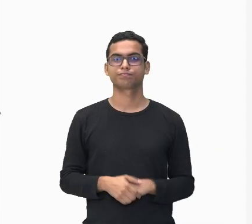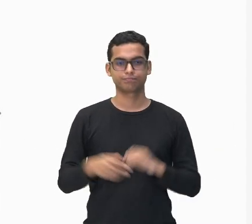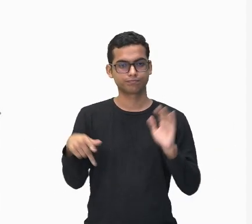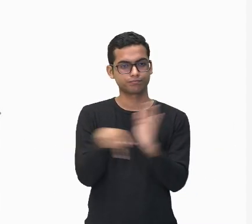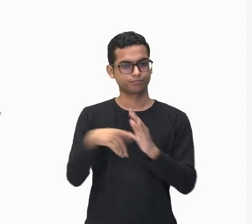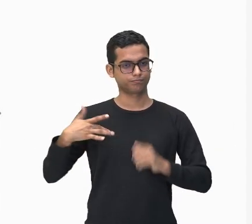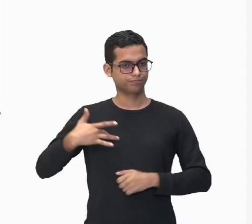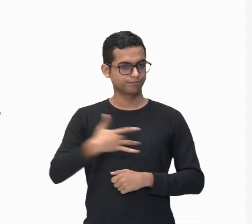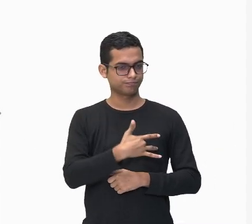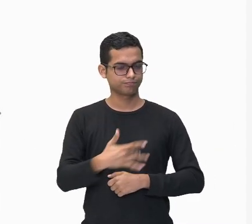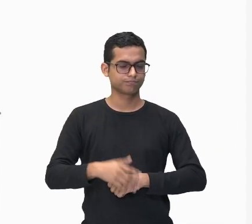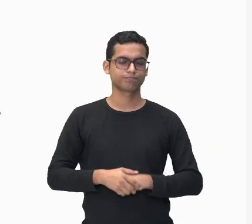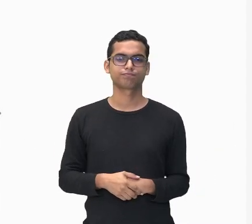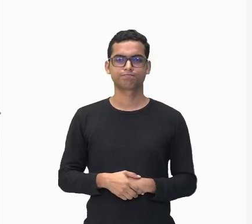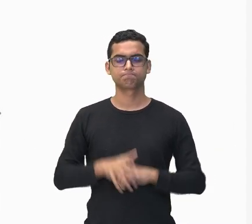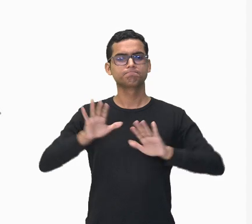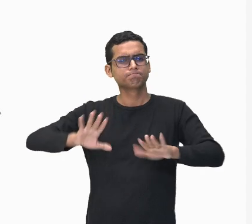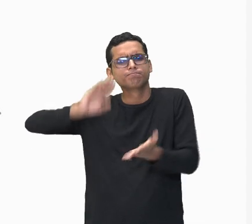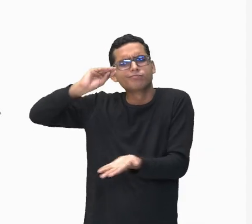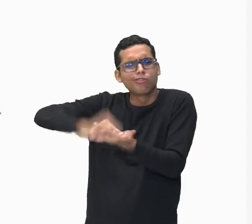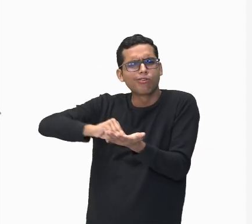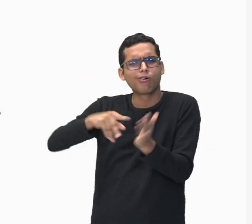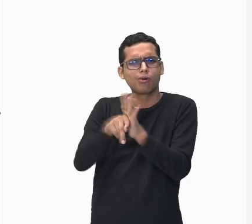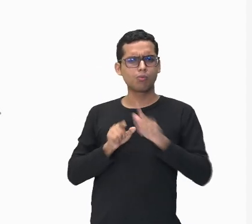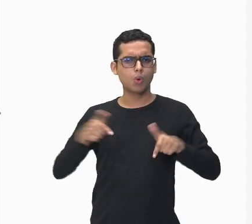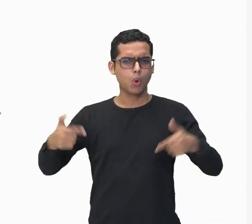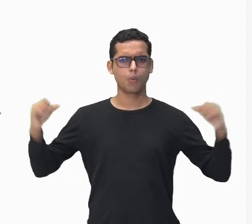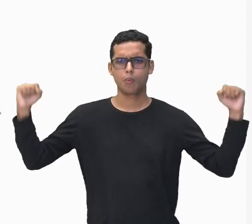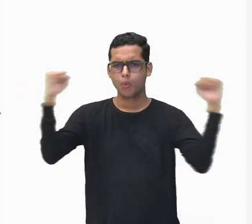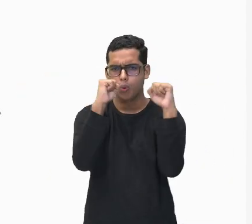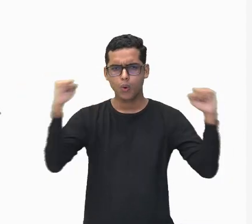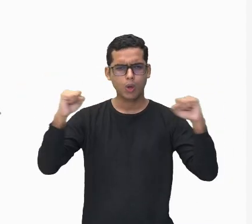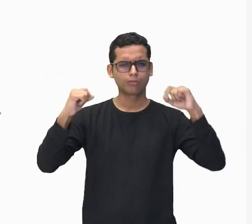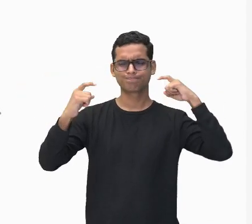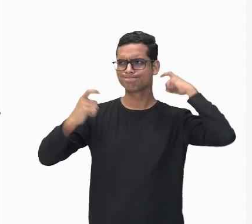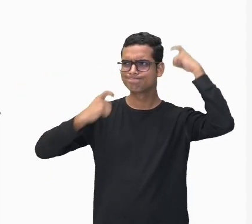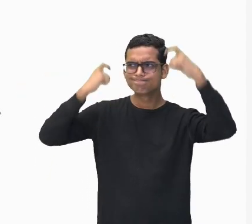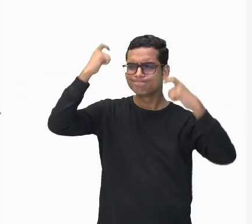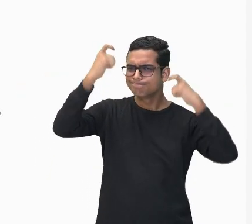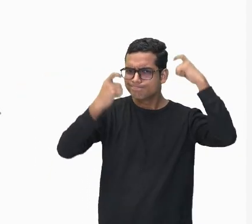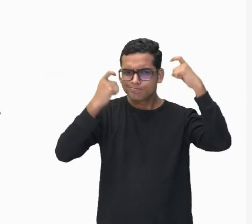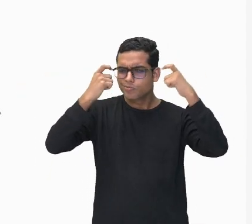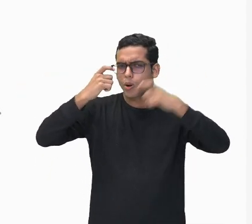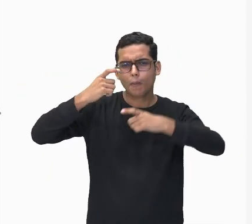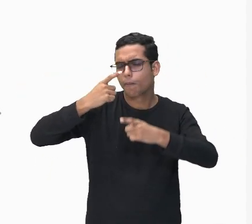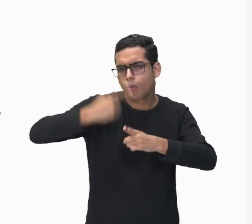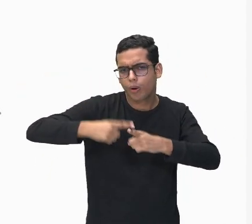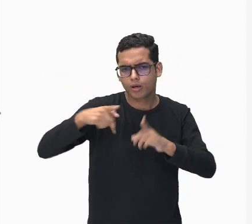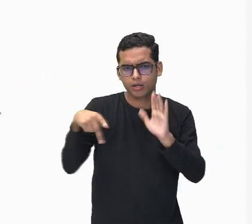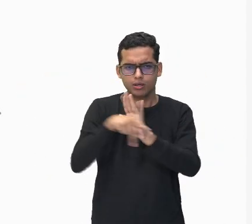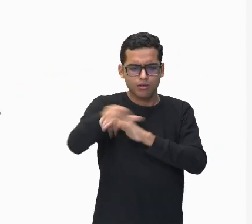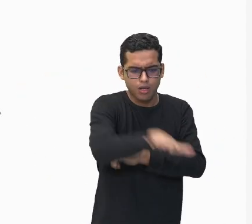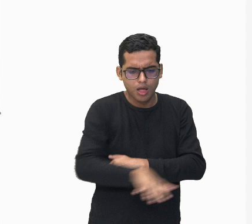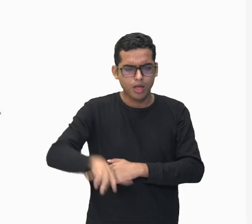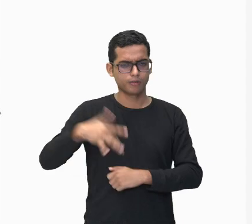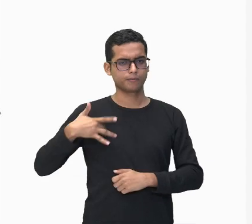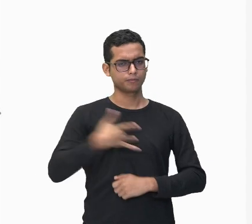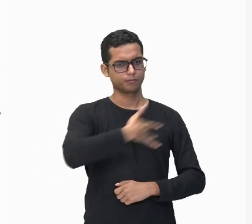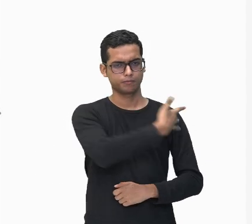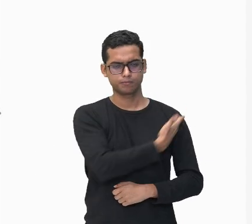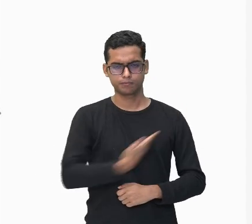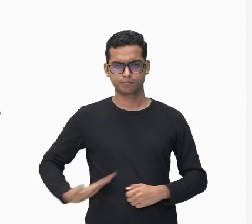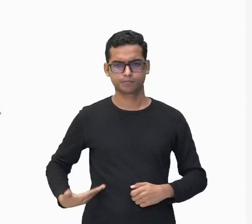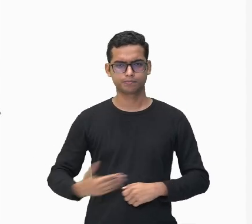falta da atividade física se tornou ali um fator preocupante para a saúde pública? Então, quando a gente fala disso, a gente tem